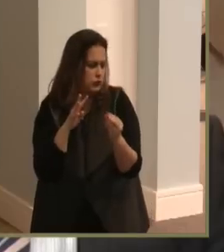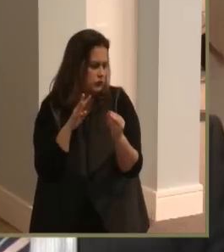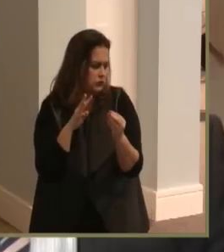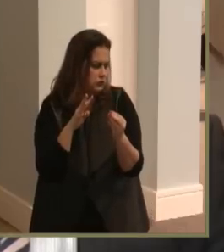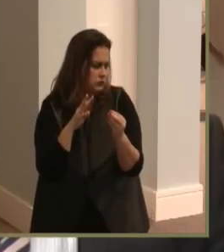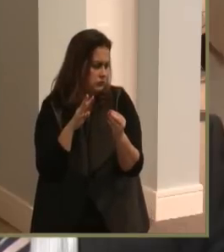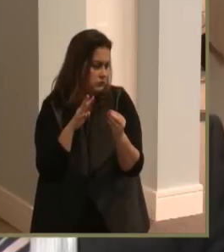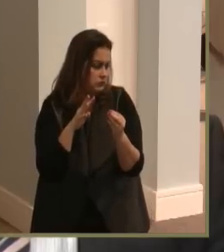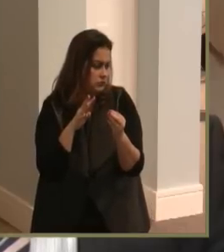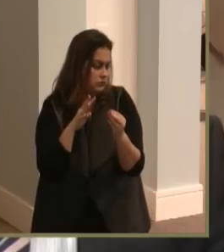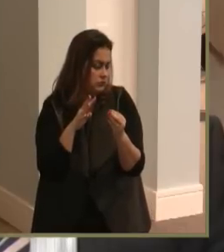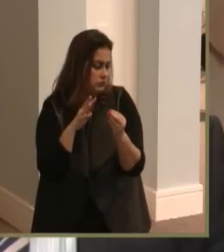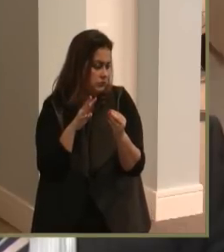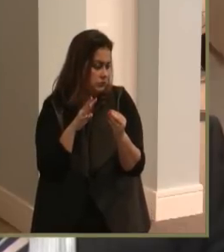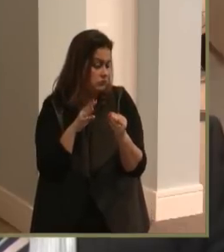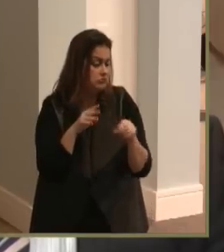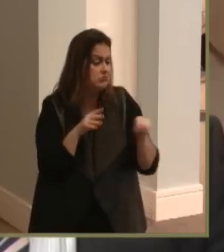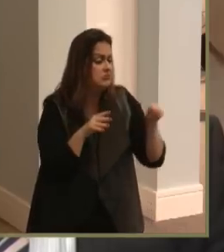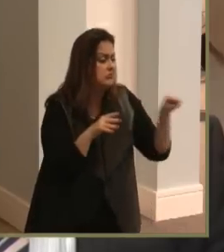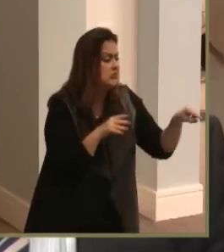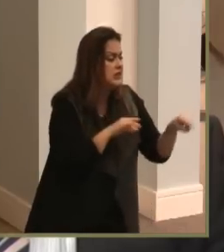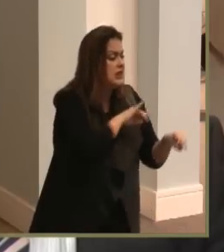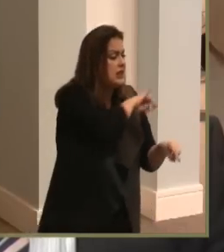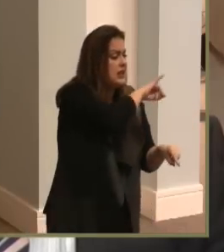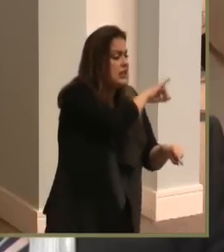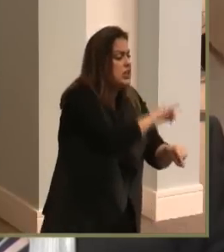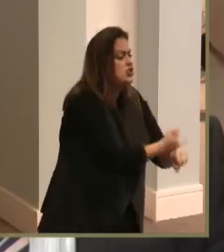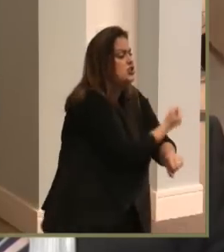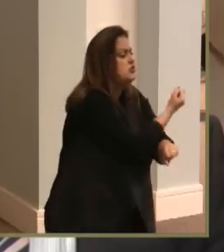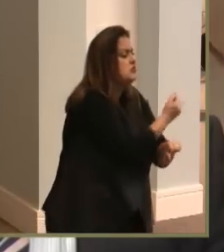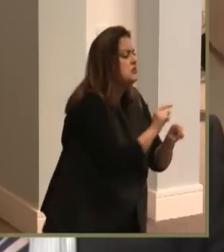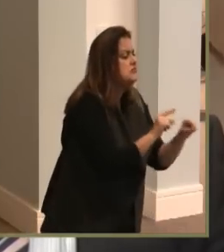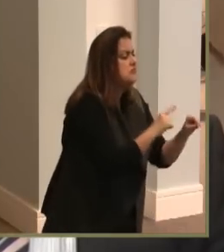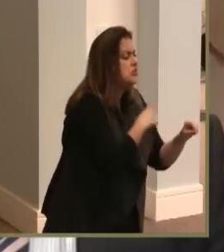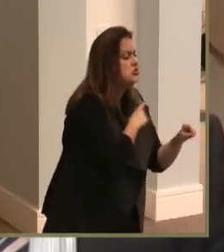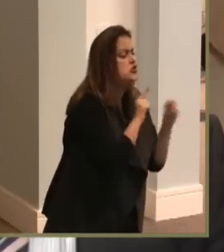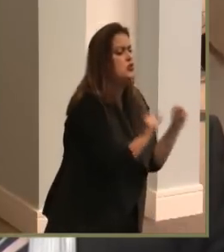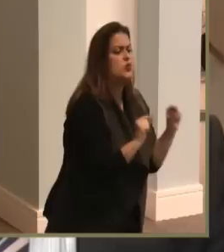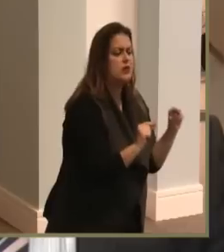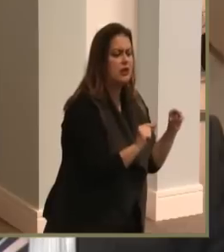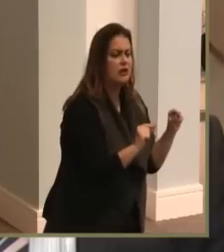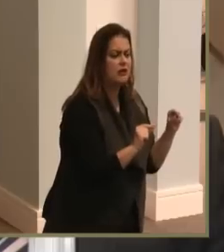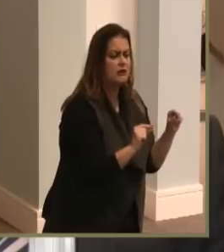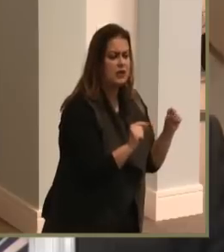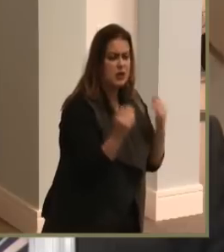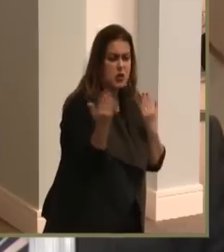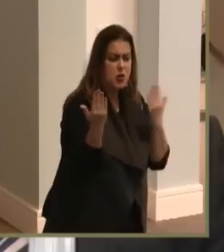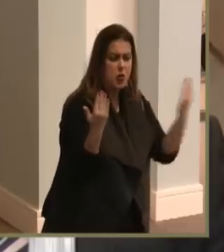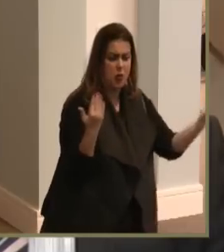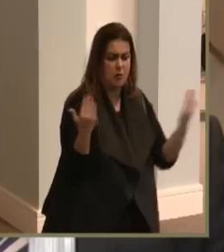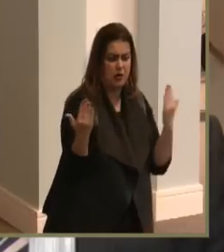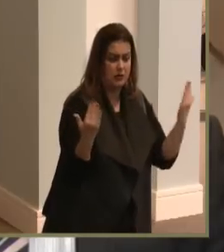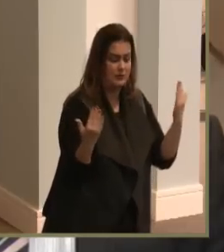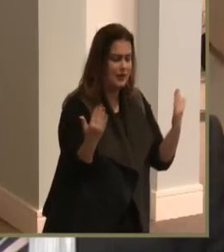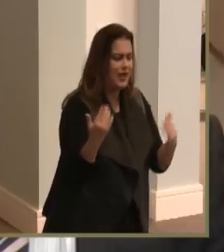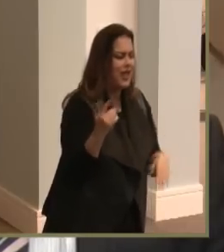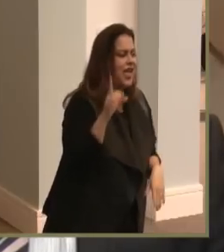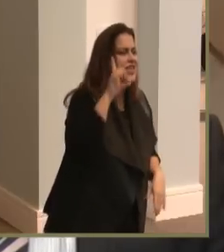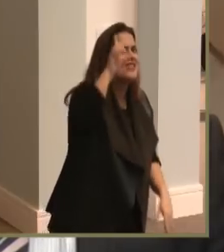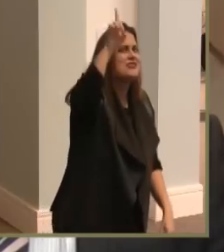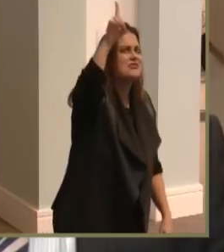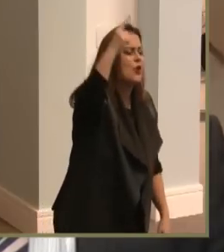E diante disto ele reflete, e Jerusalém? E Jerusalém? Jerusalém é o pensar de Deus sobre o